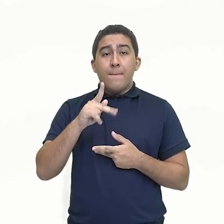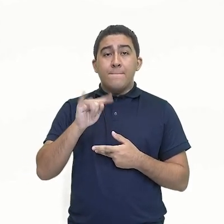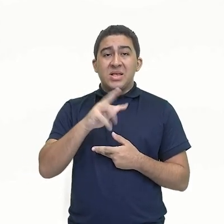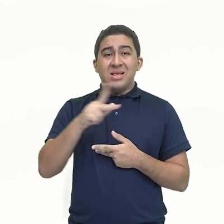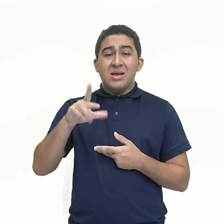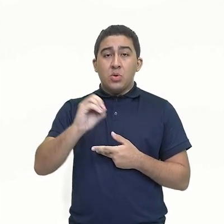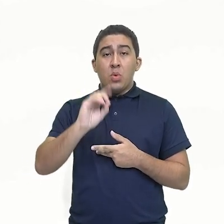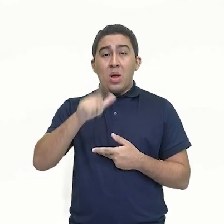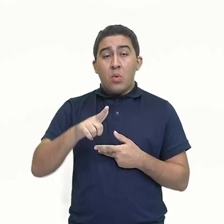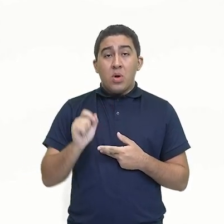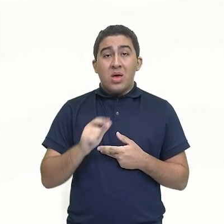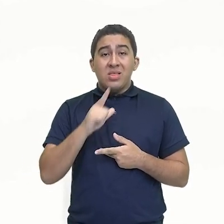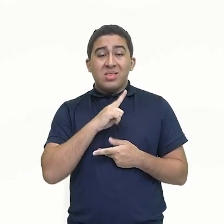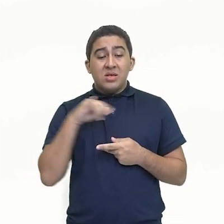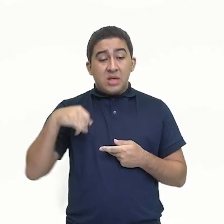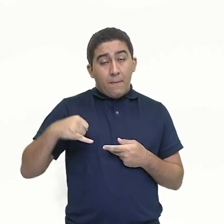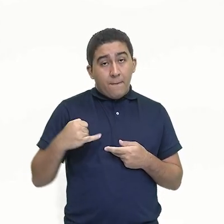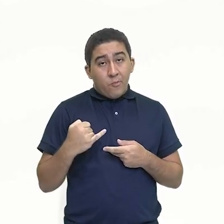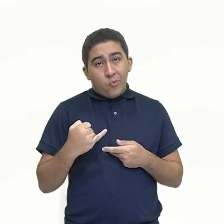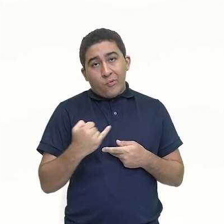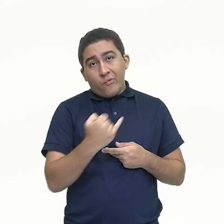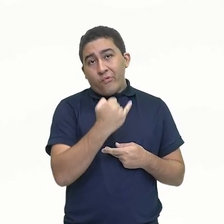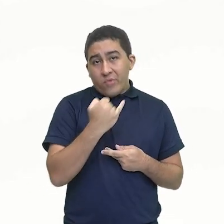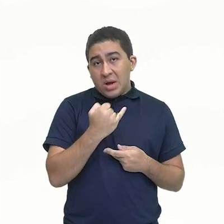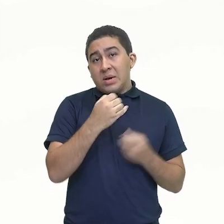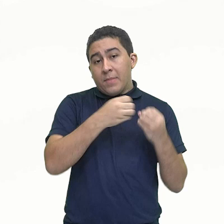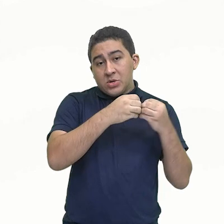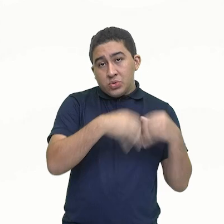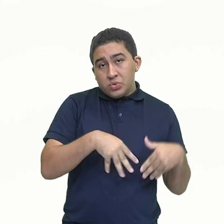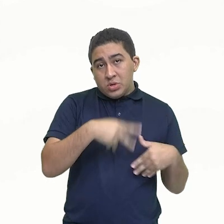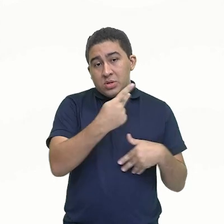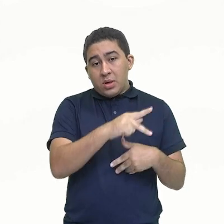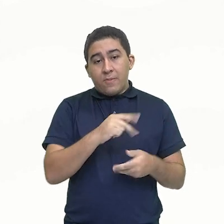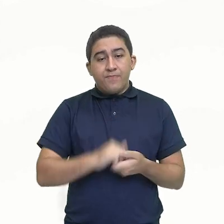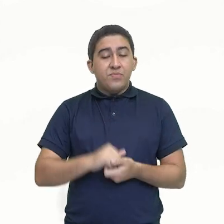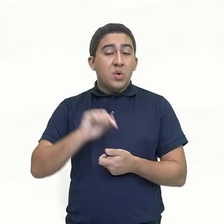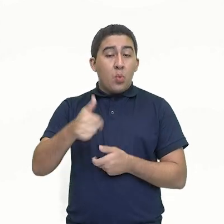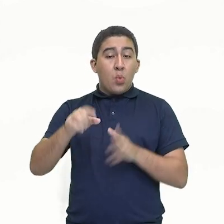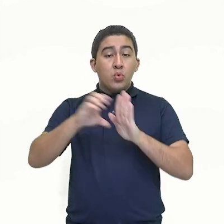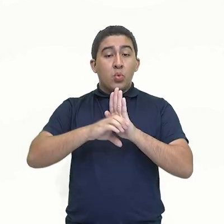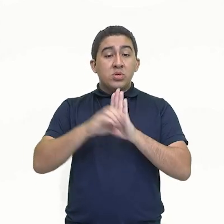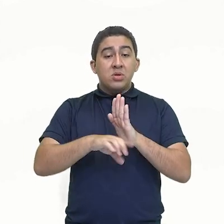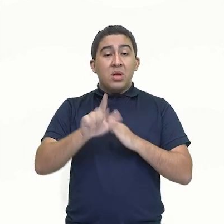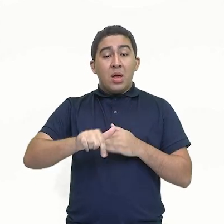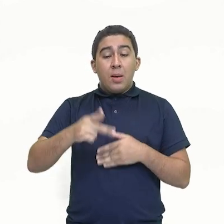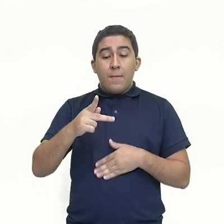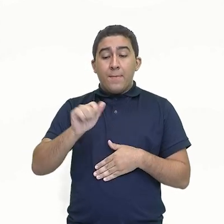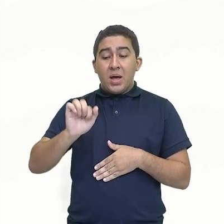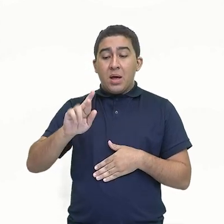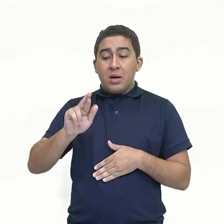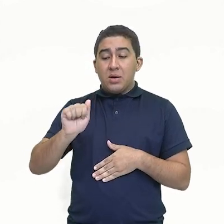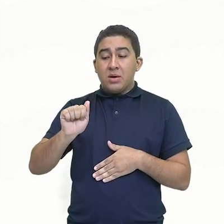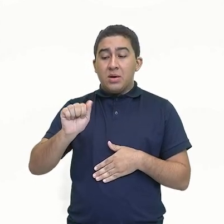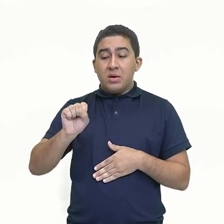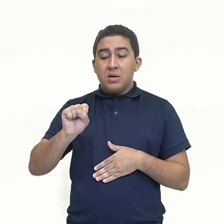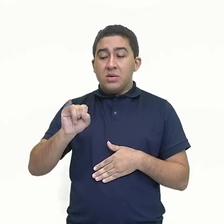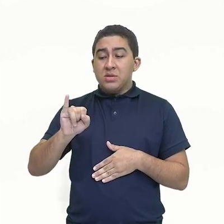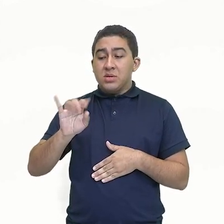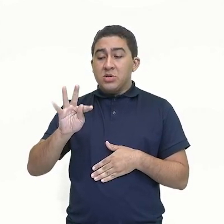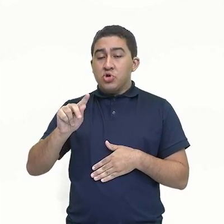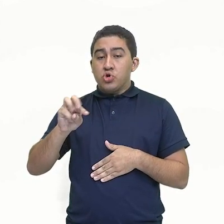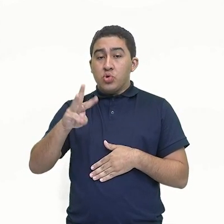uma parasita, e aí nós temos aqui um outro conceito que é o parasitismo, quando